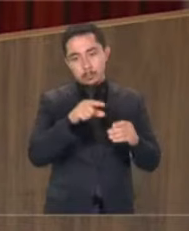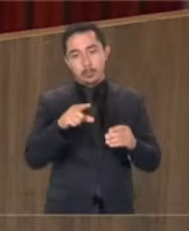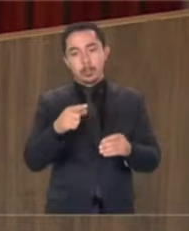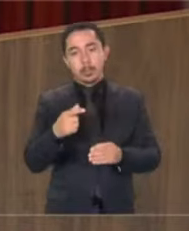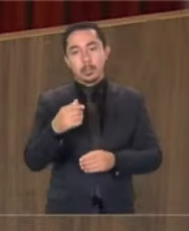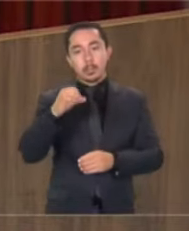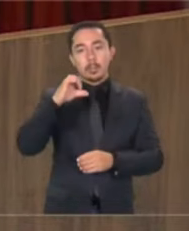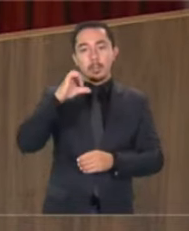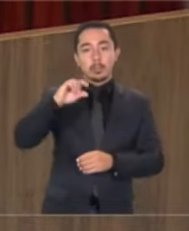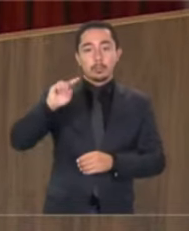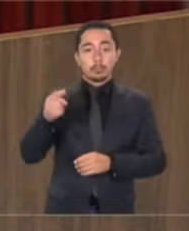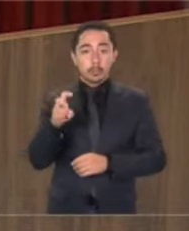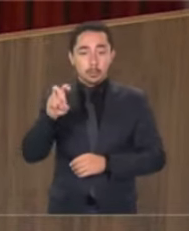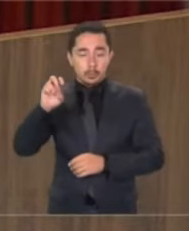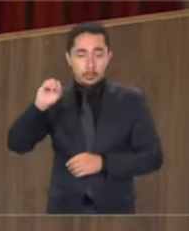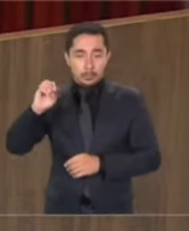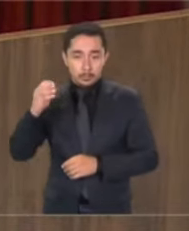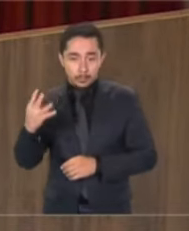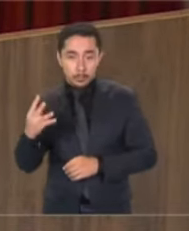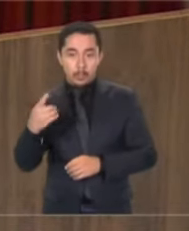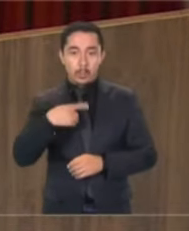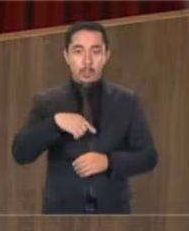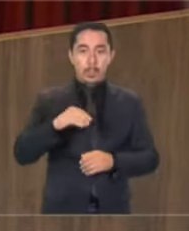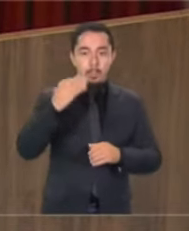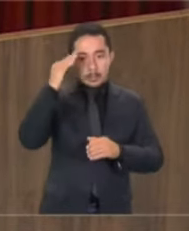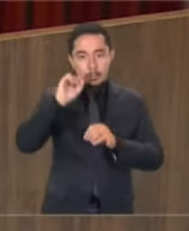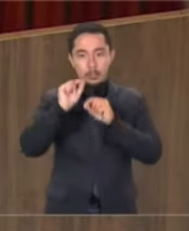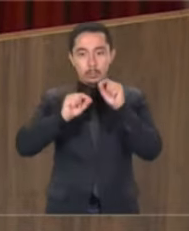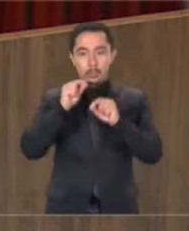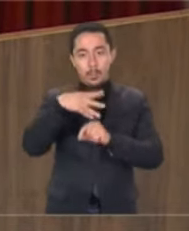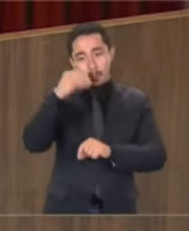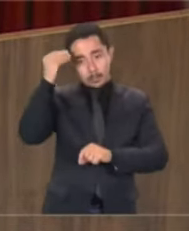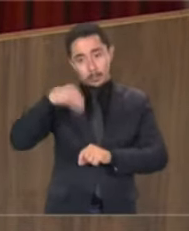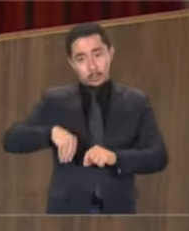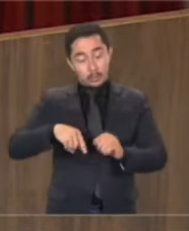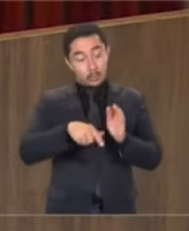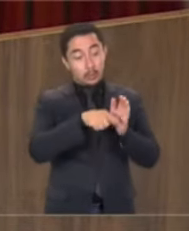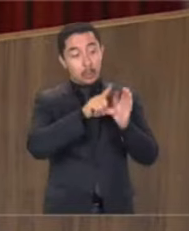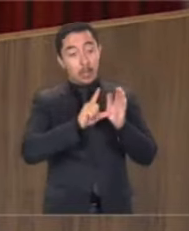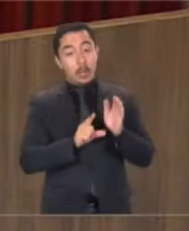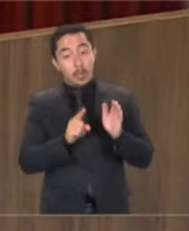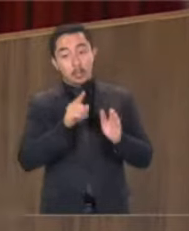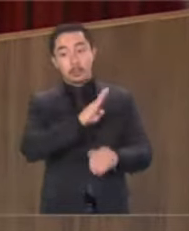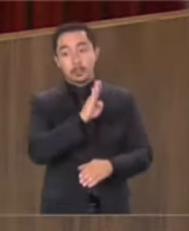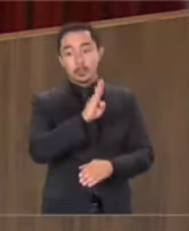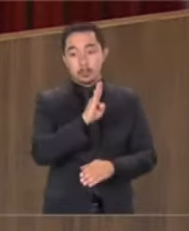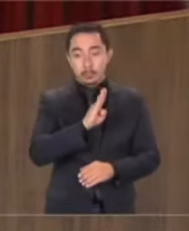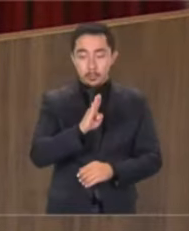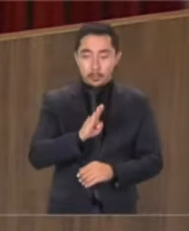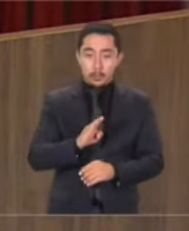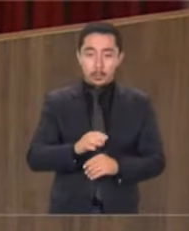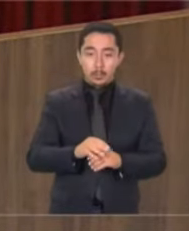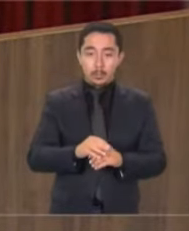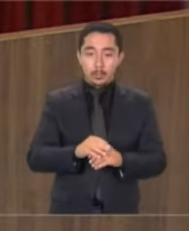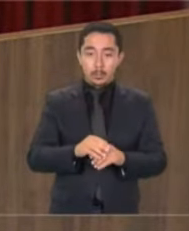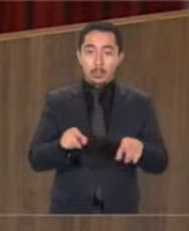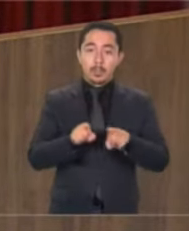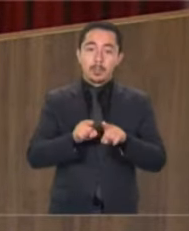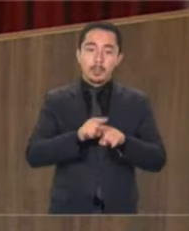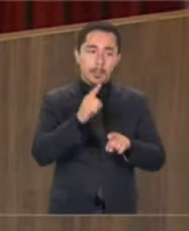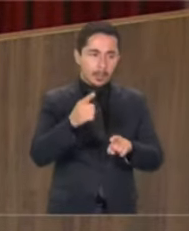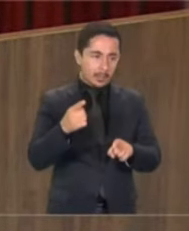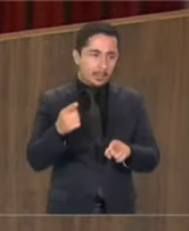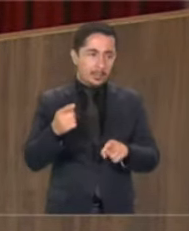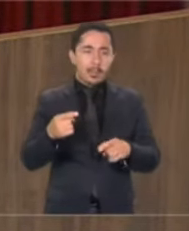Entendo eu que a simples alegação de desistência precoce da candidatura não é suficiente para justificar aqui a votação zerada